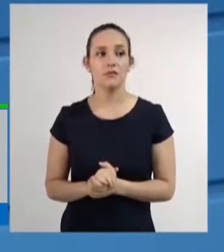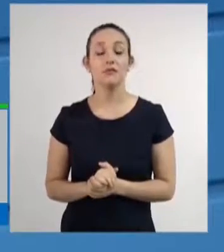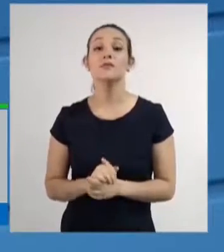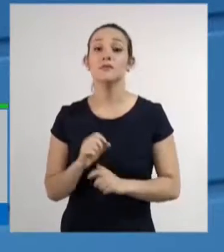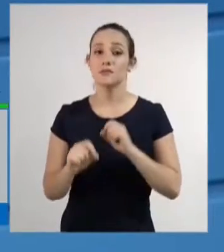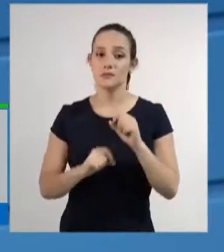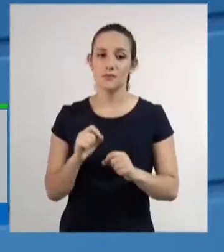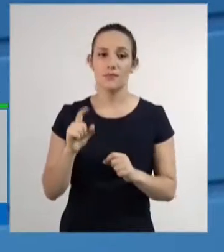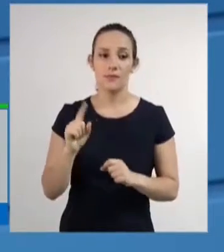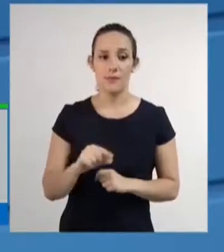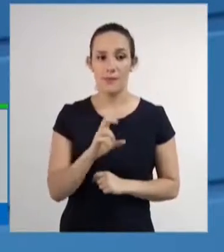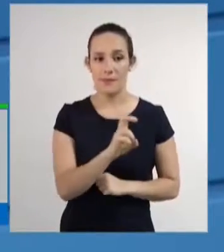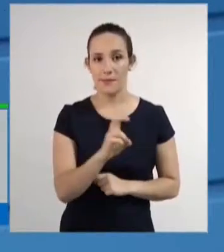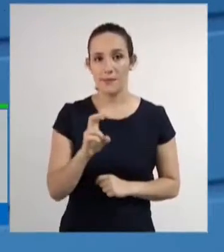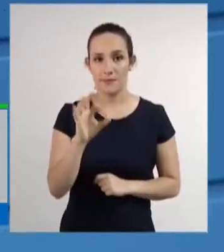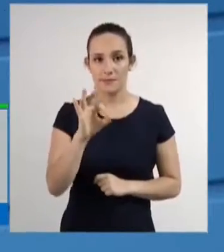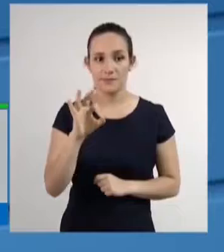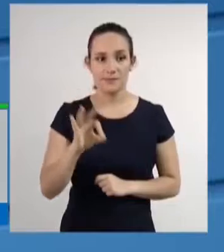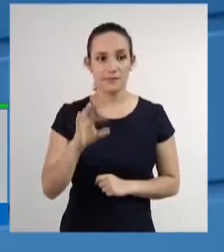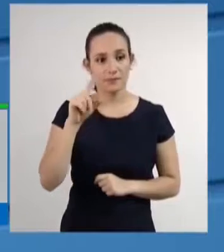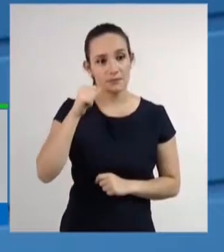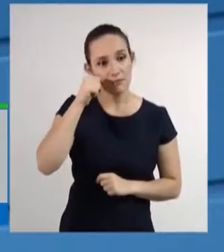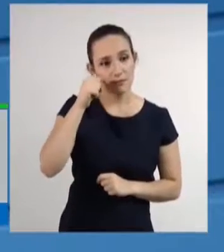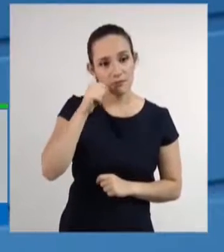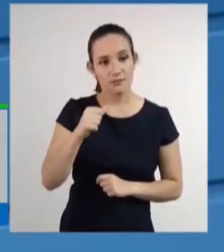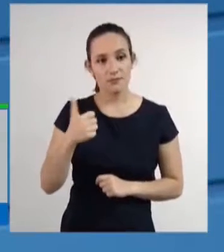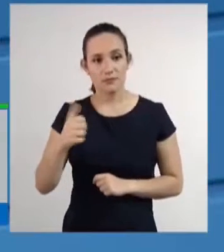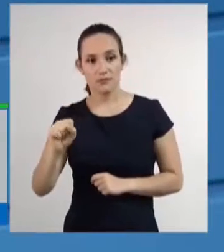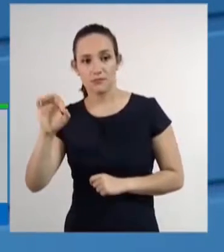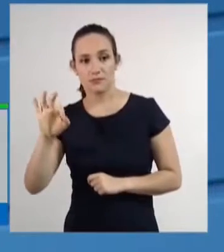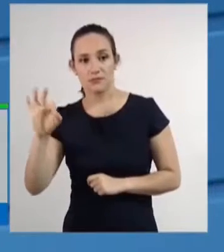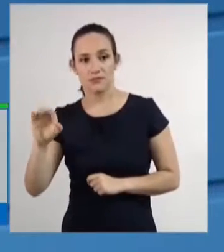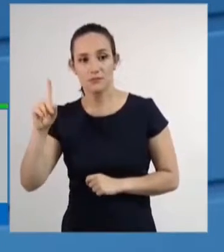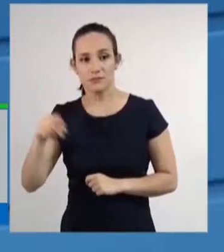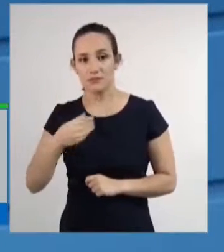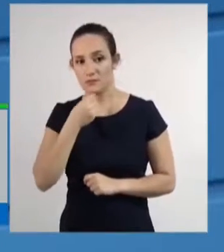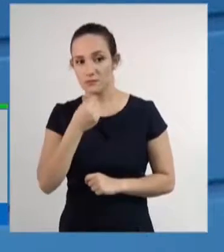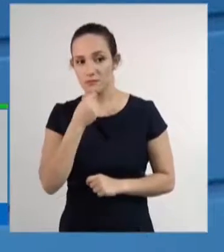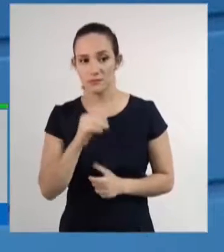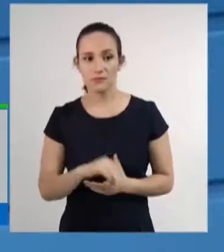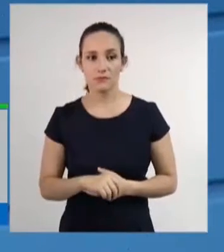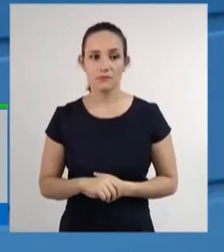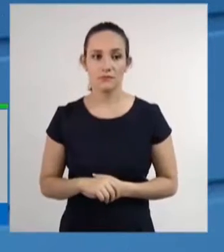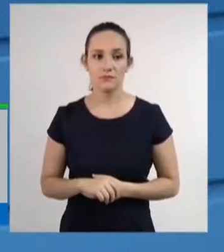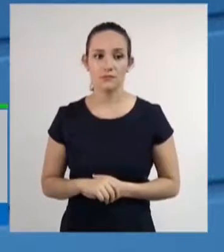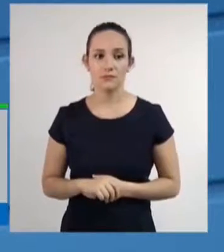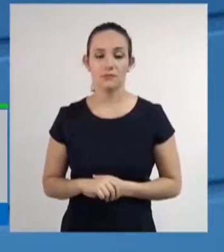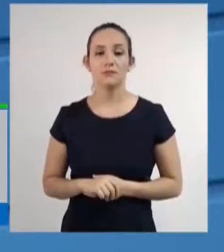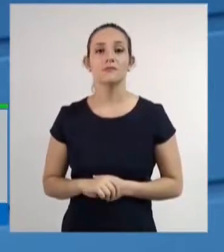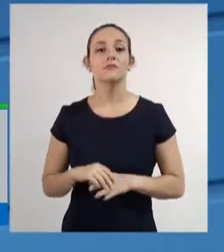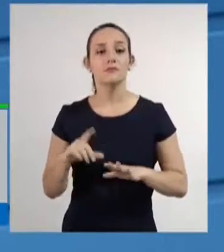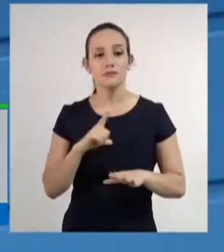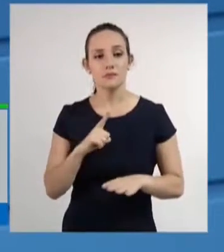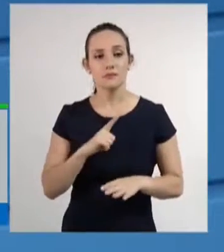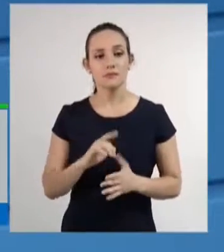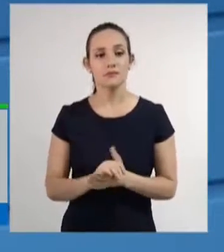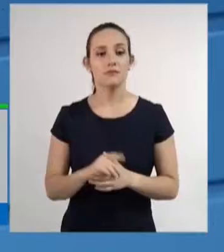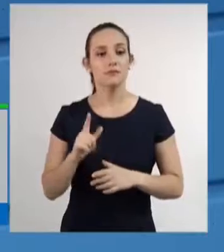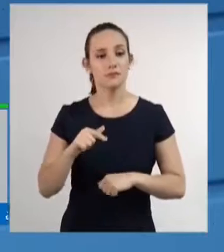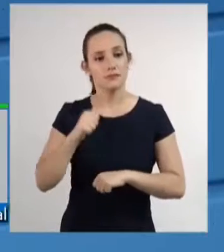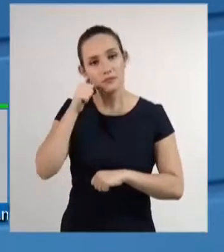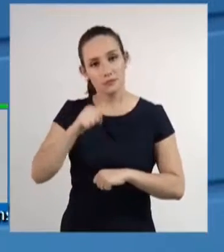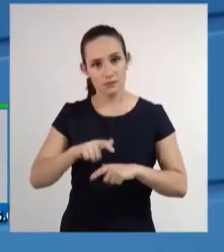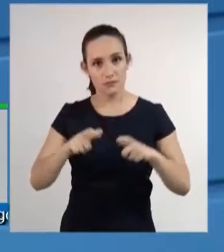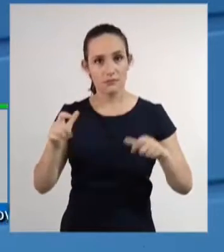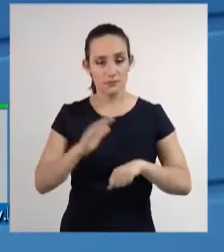75% das vítimas eram mulheres e 18% eram homens, sendo que a maior parte das vítimas femininas tinham